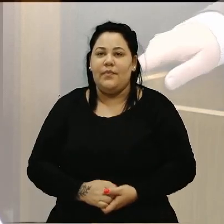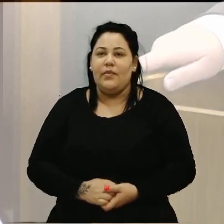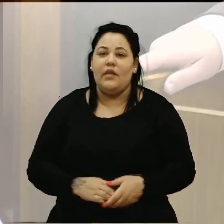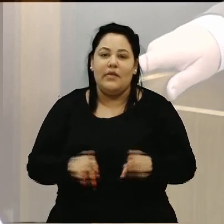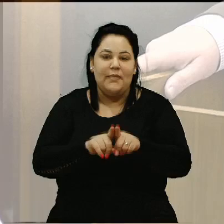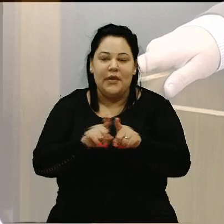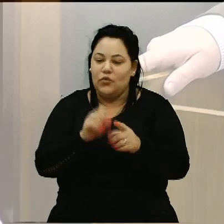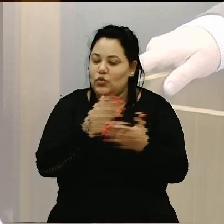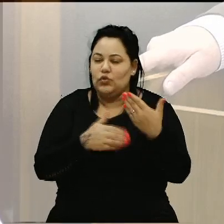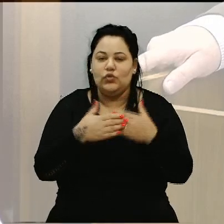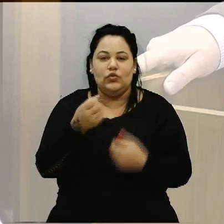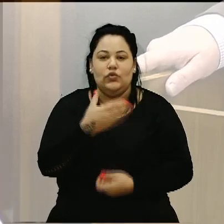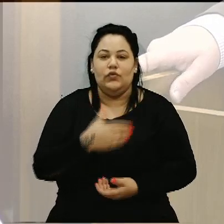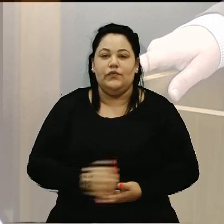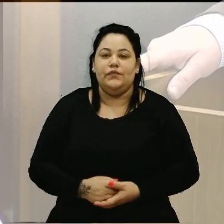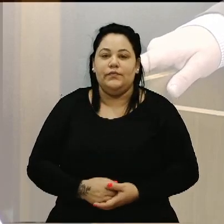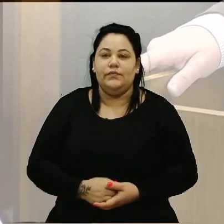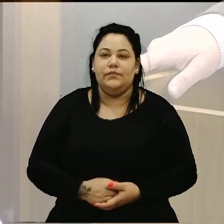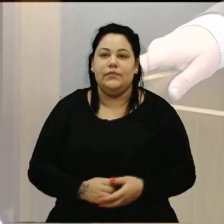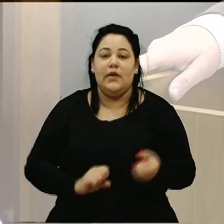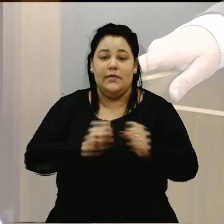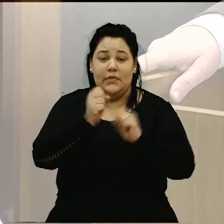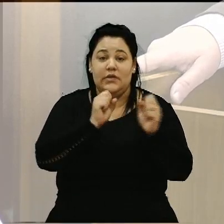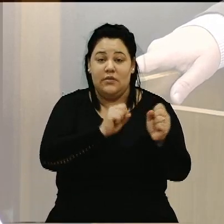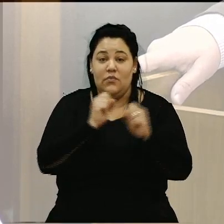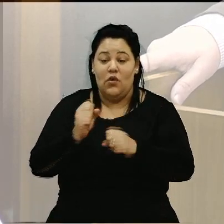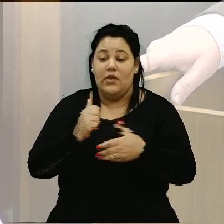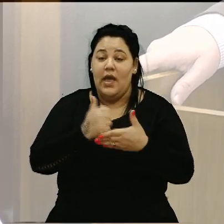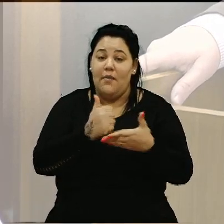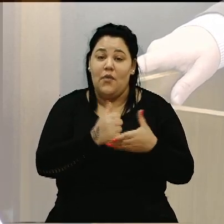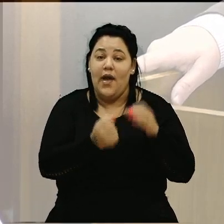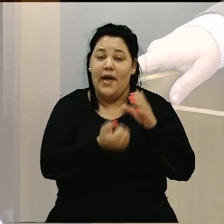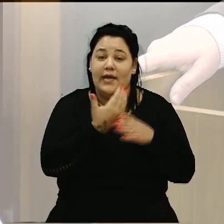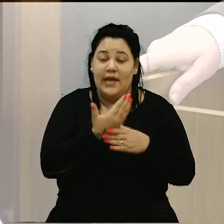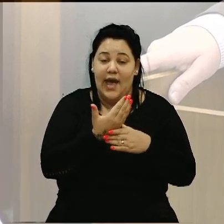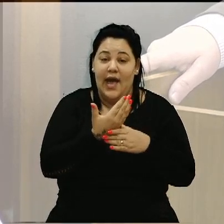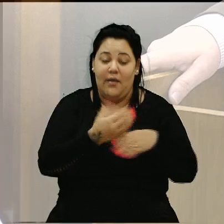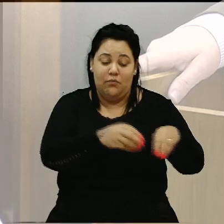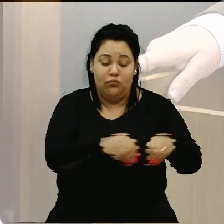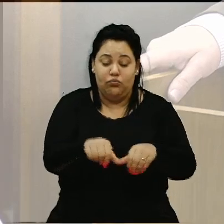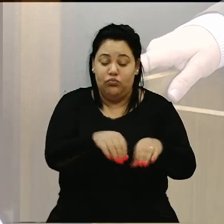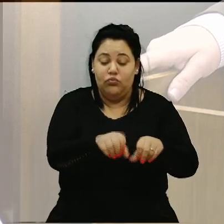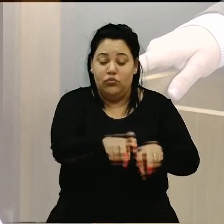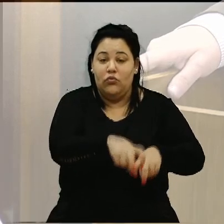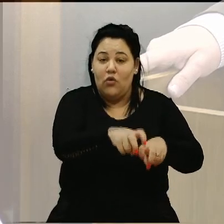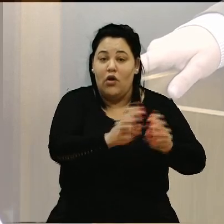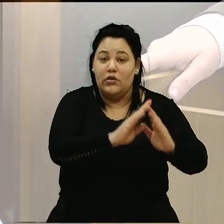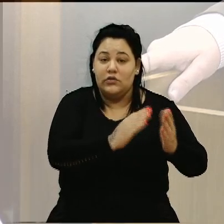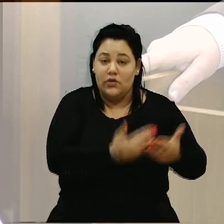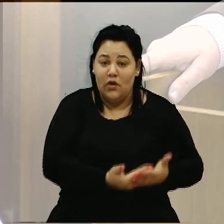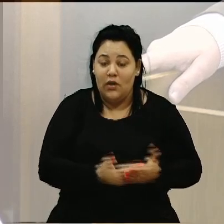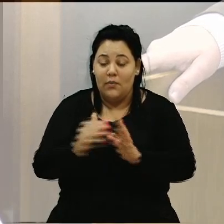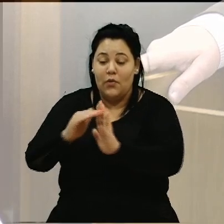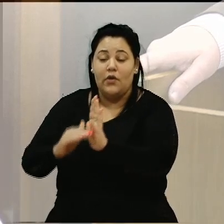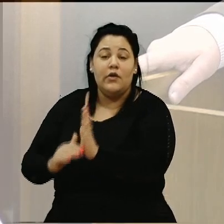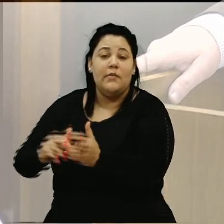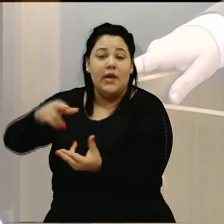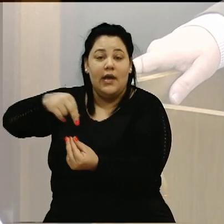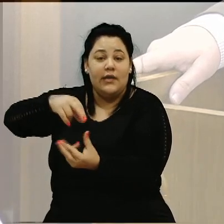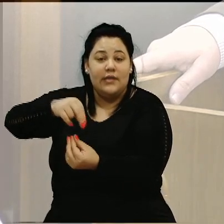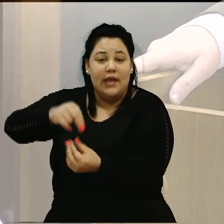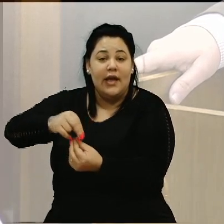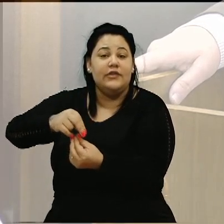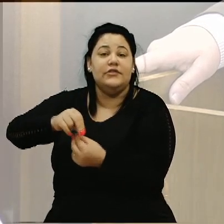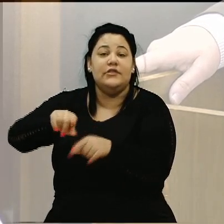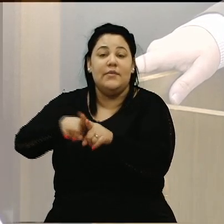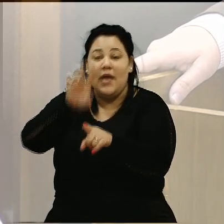novo. Empresas podem apoiar a criação de hortas escolares, programas de reciclagem e outras